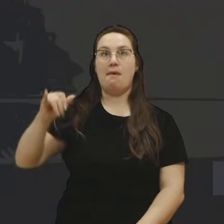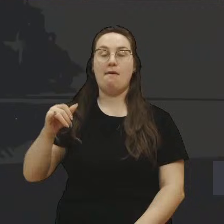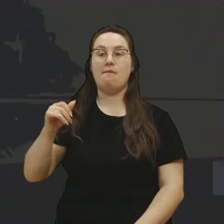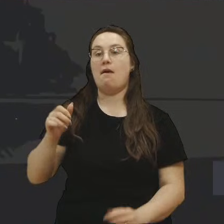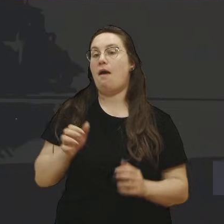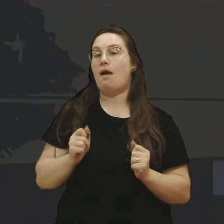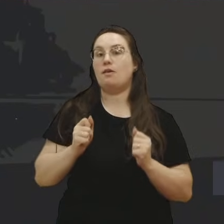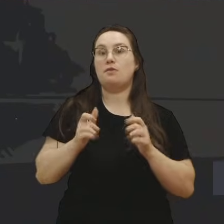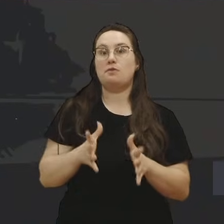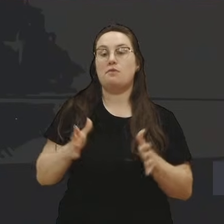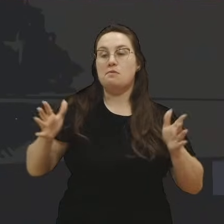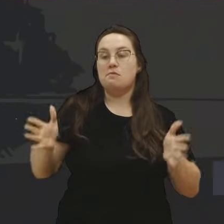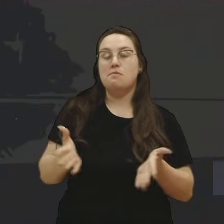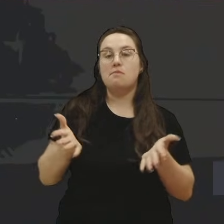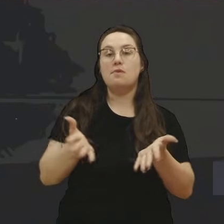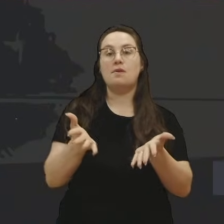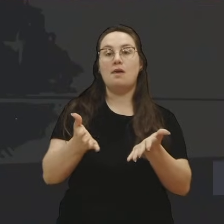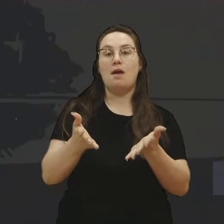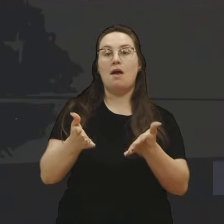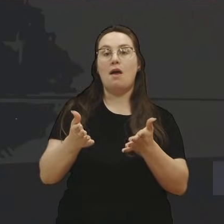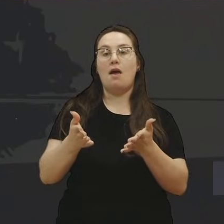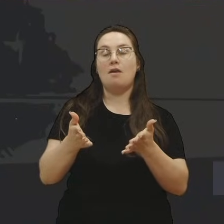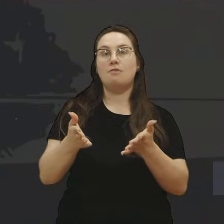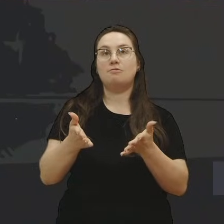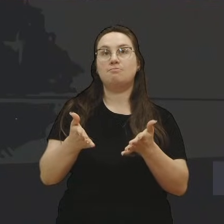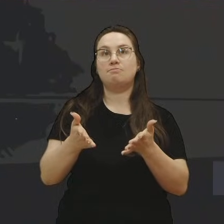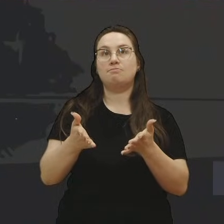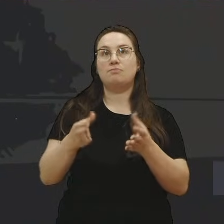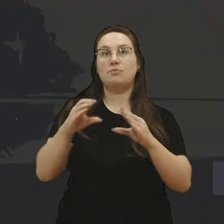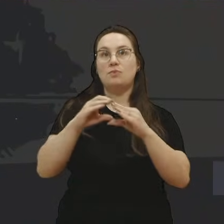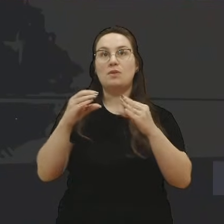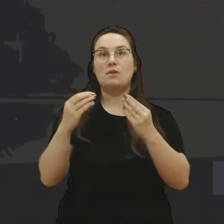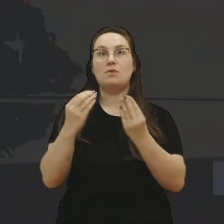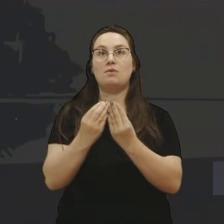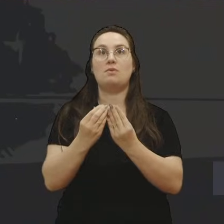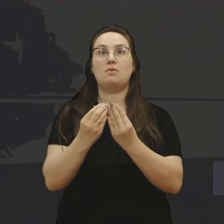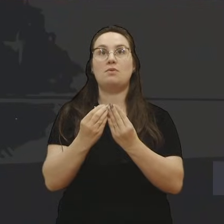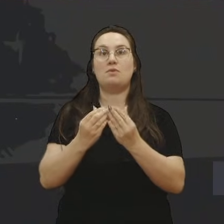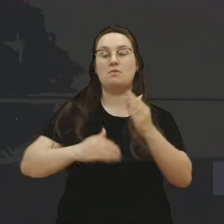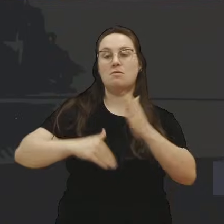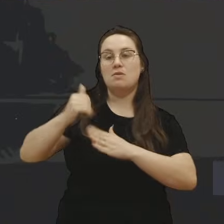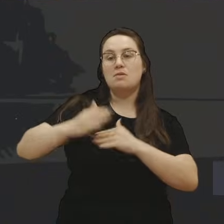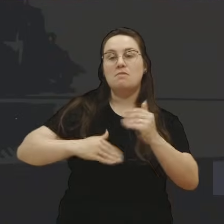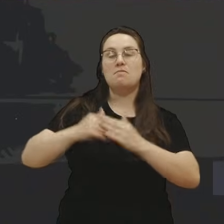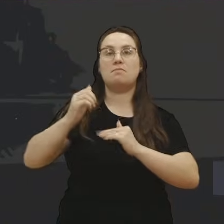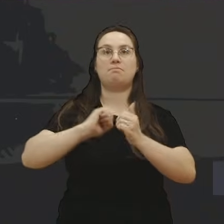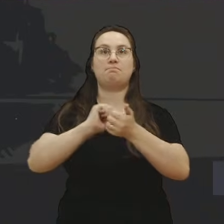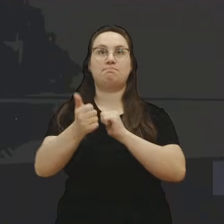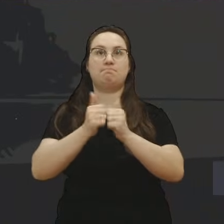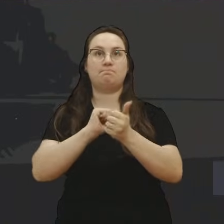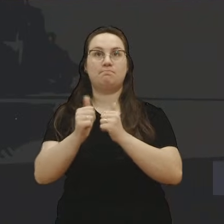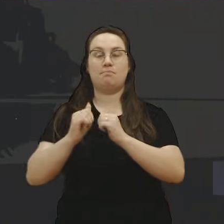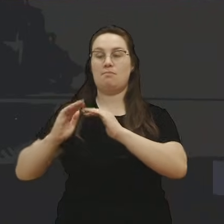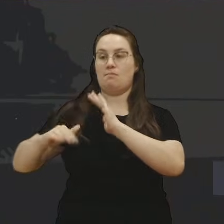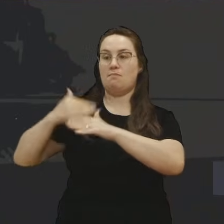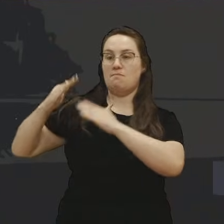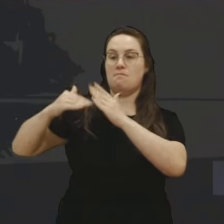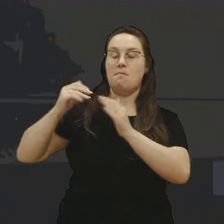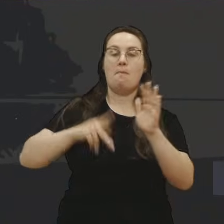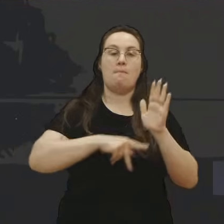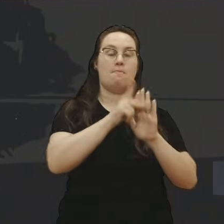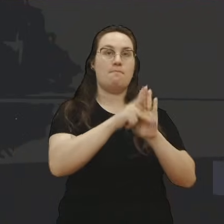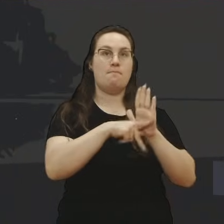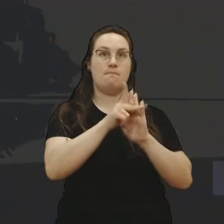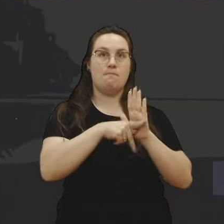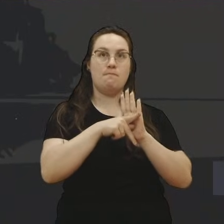de incentivo e motivação da comunidade à prática esportiva, desenvolvimento de projetos